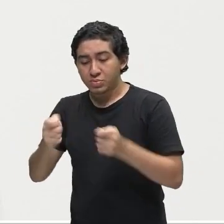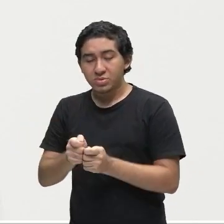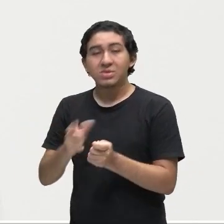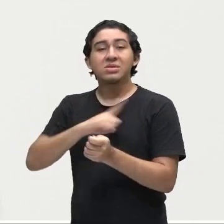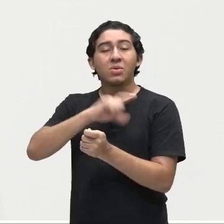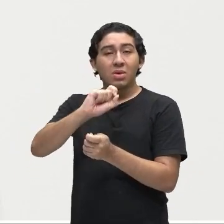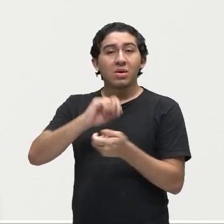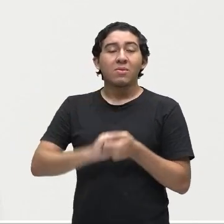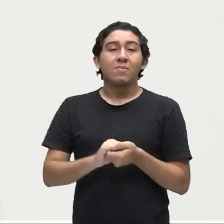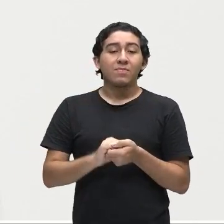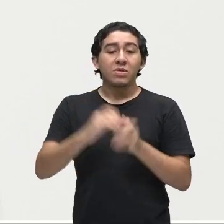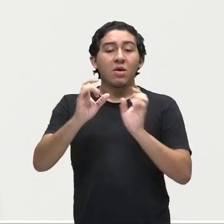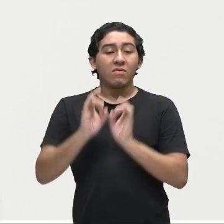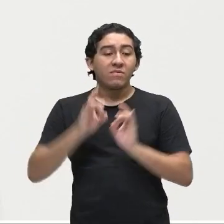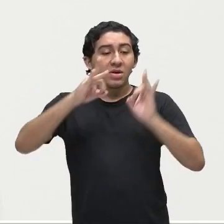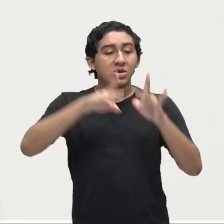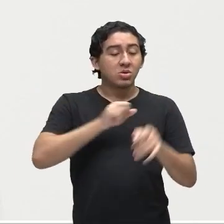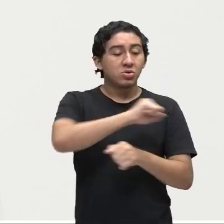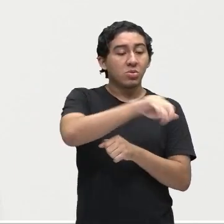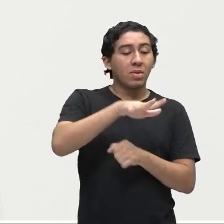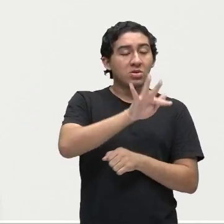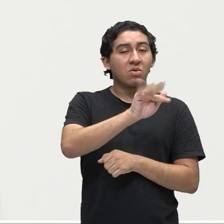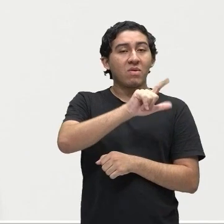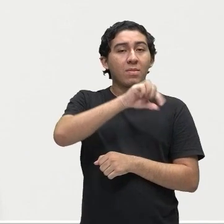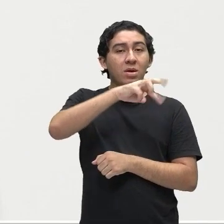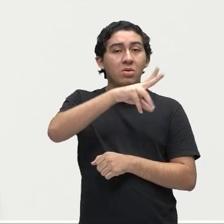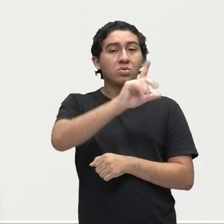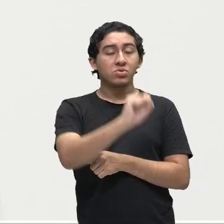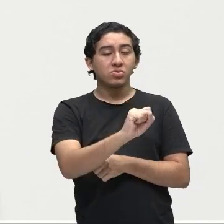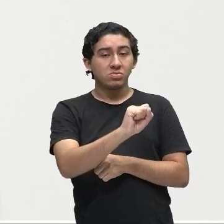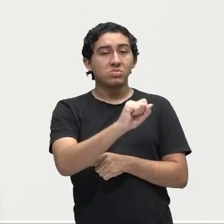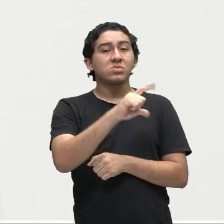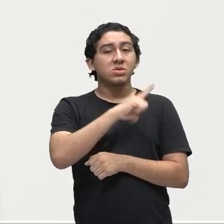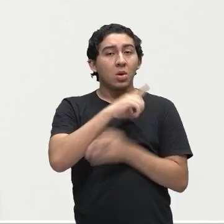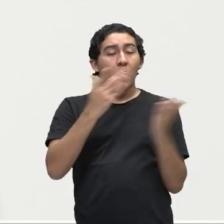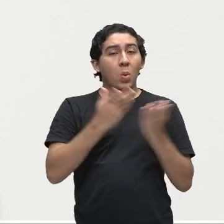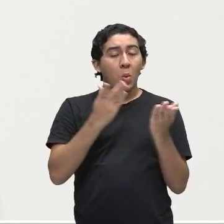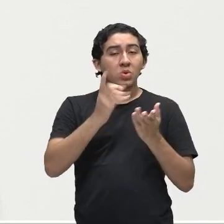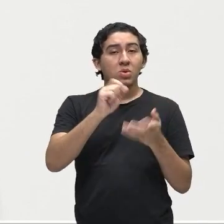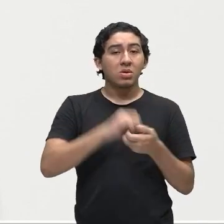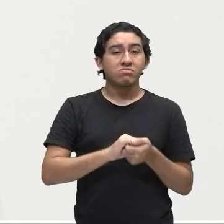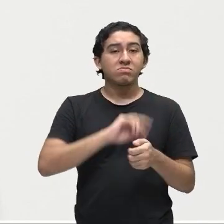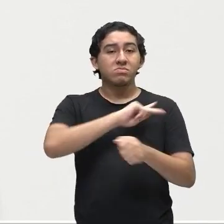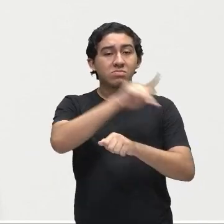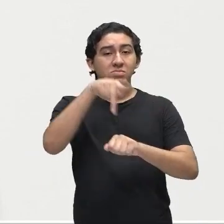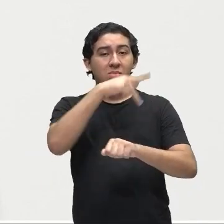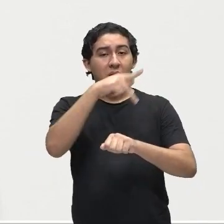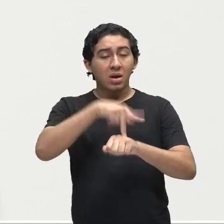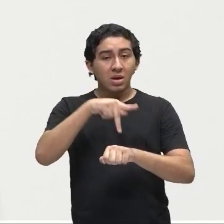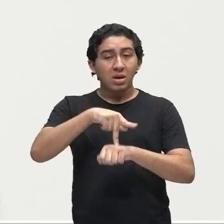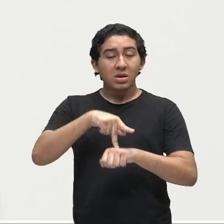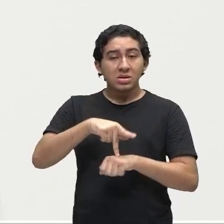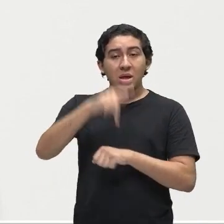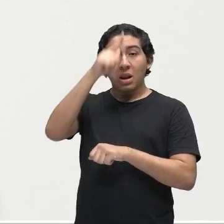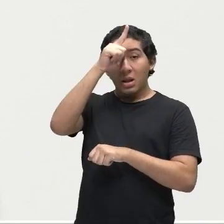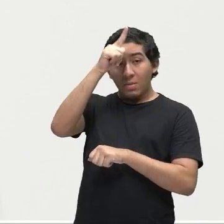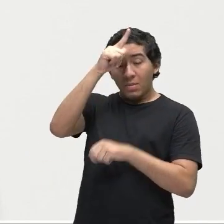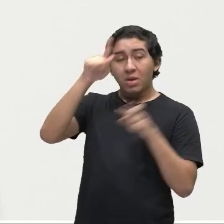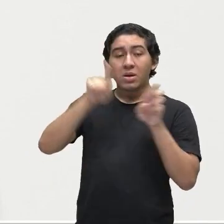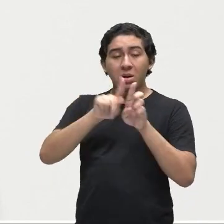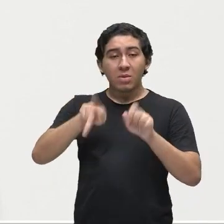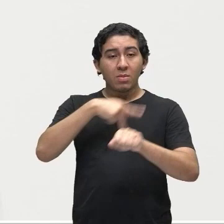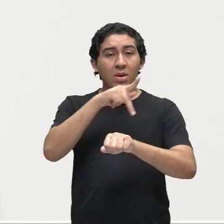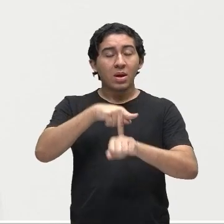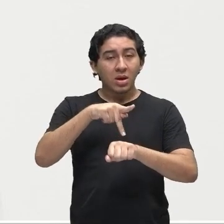comerciantes flamengos na região que hoje compreende a atual Alemanha, Rússia e França, de onde seguiam para o